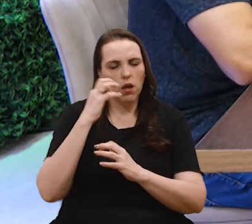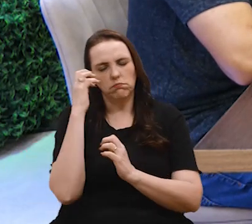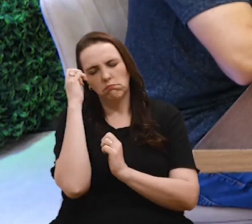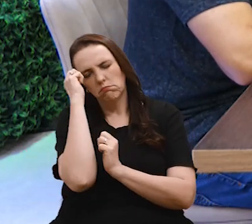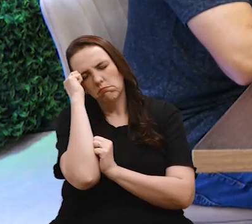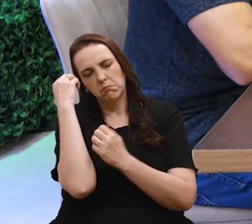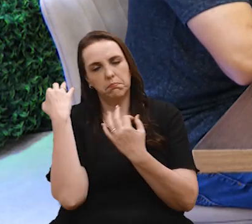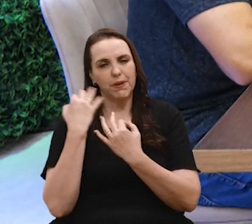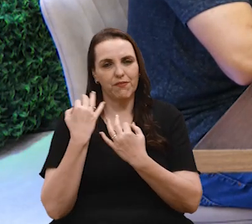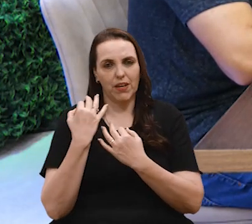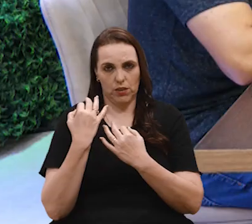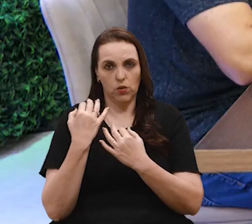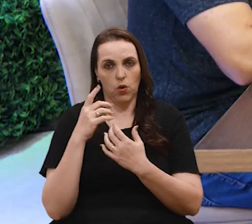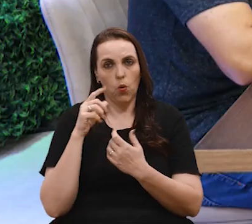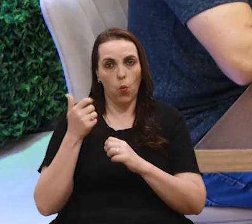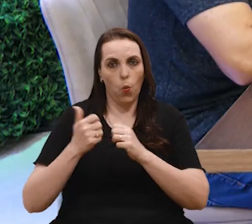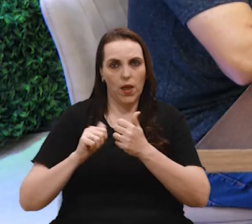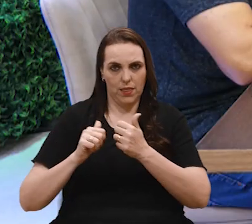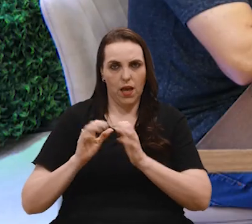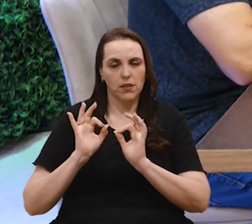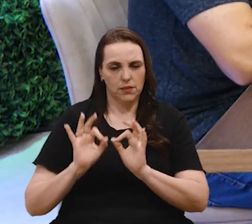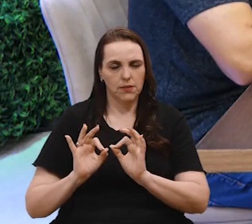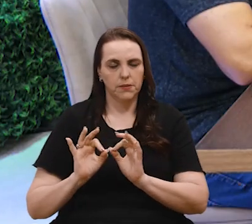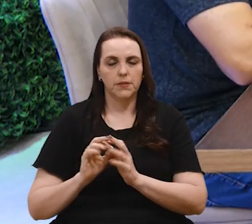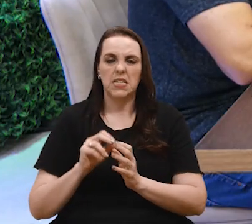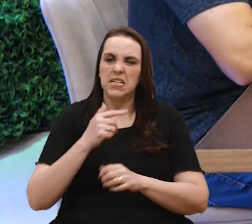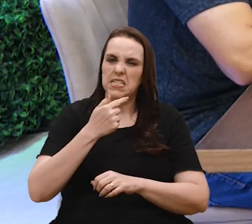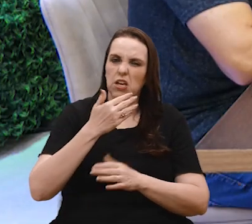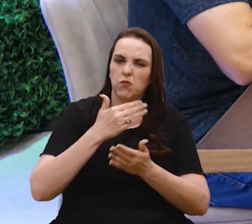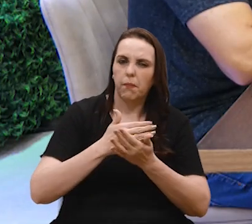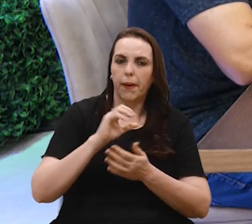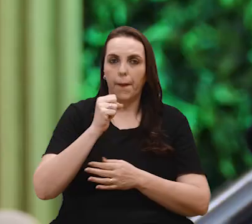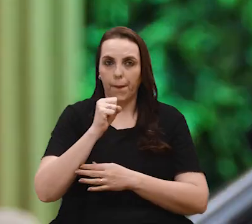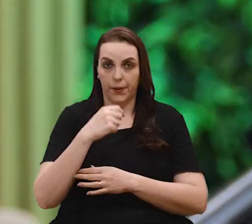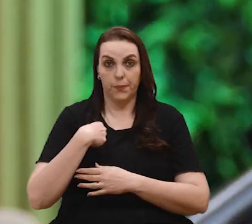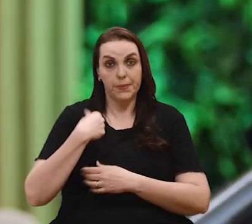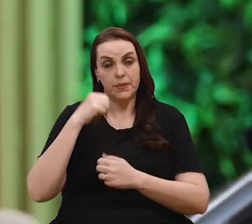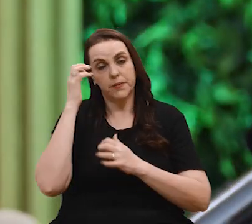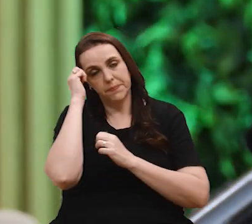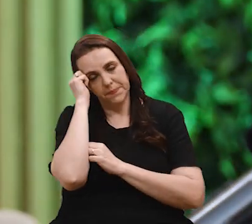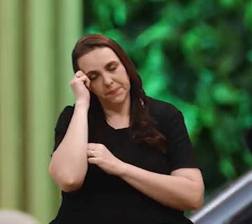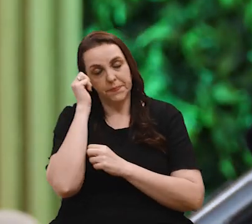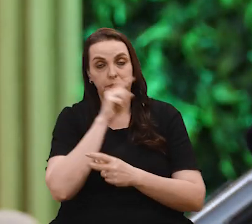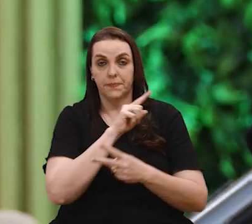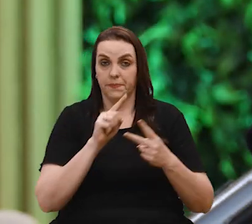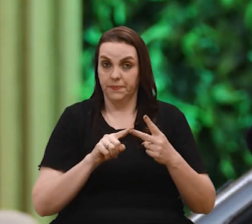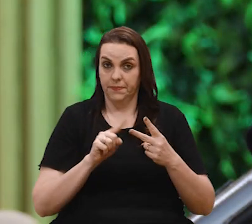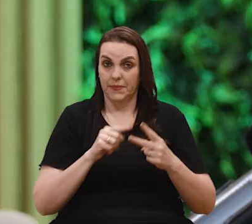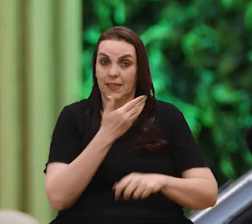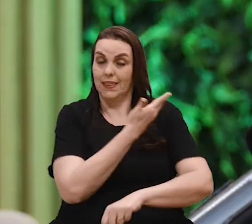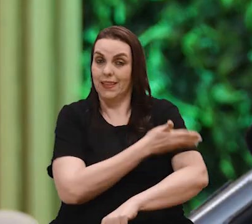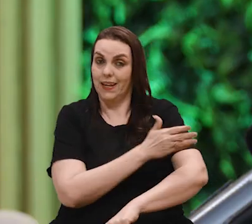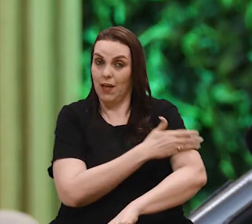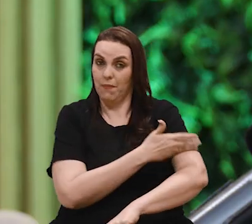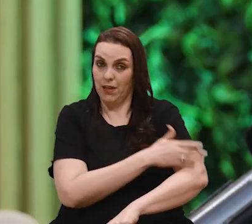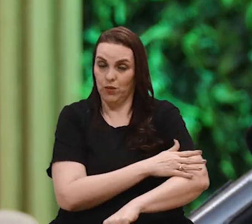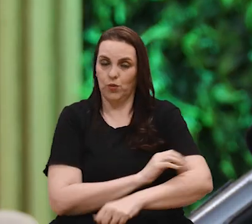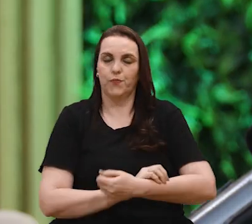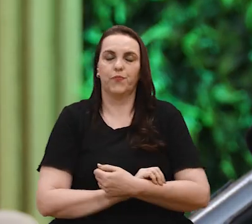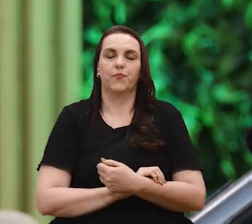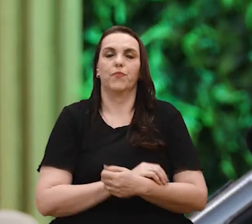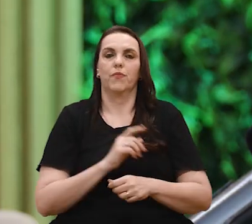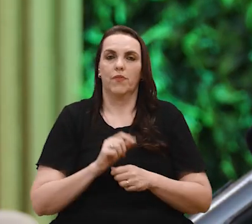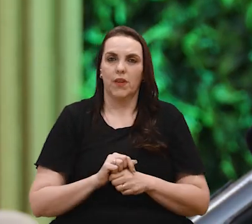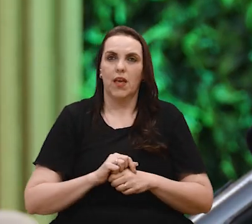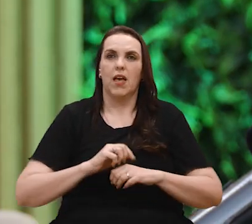né? Com um sono de qualidade já basta. Mas para mim, em torno de 7 horas e meia, 8 horas. É o primeiro ponto. O segundo, o treinamento. O trabalho de reforço, o